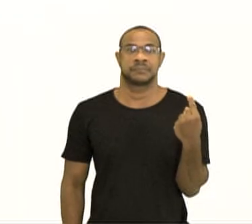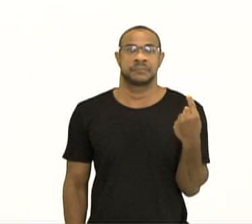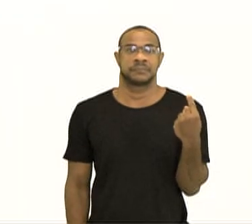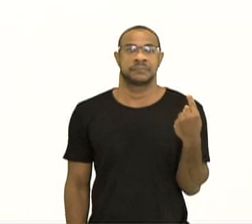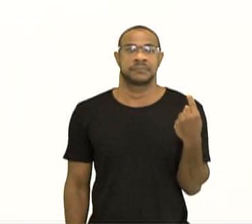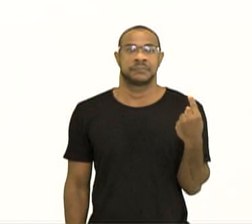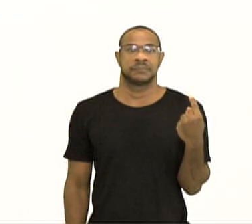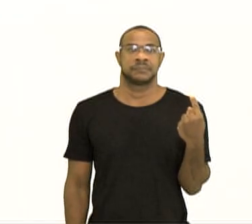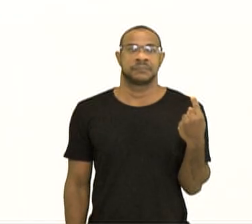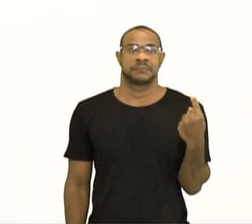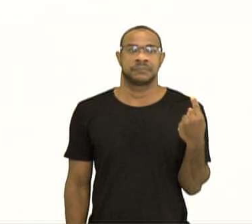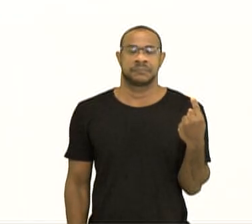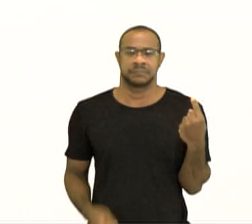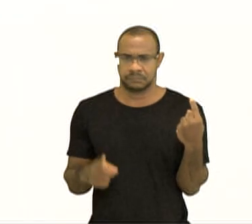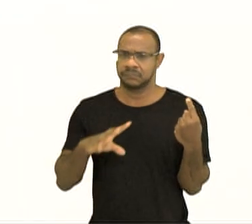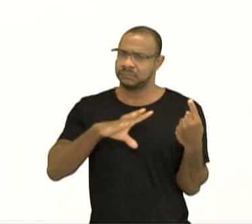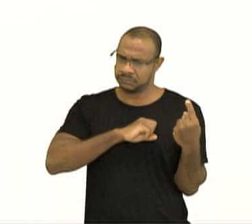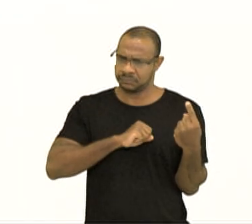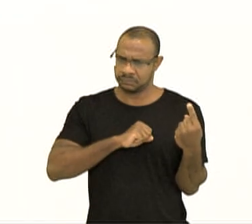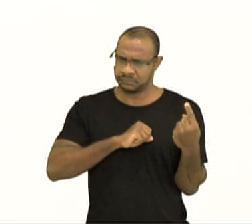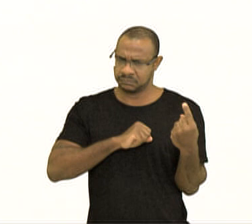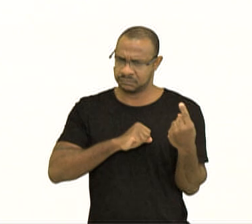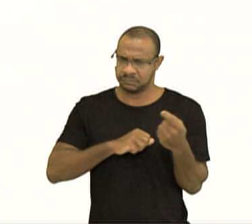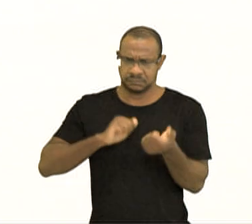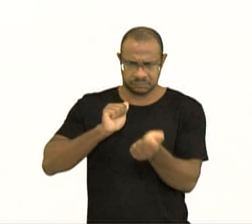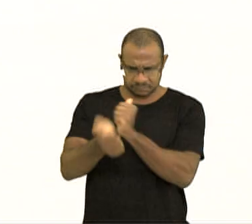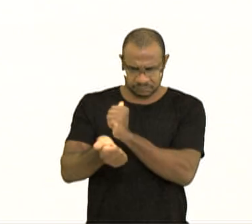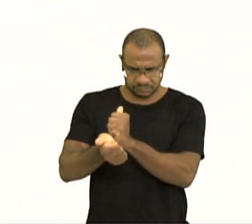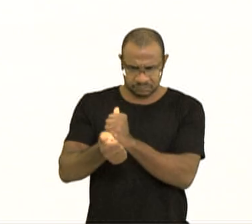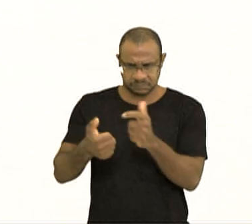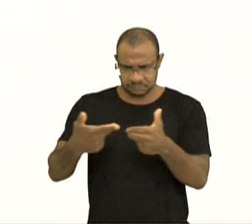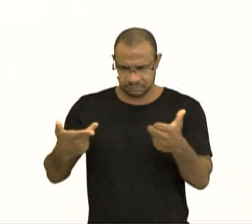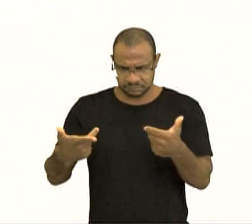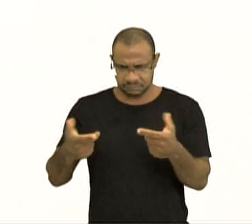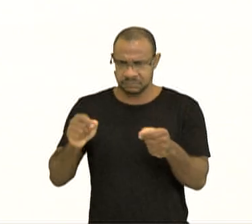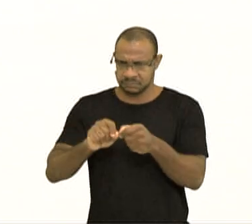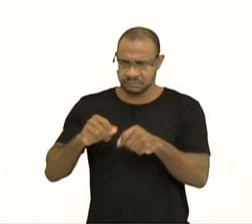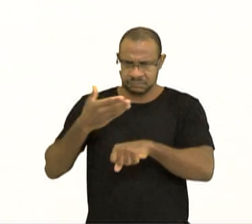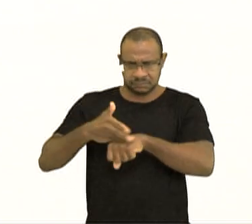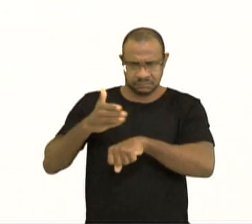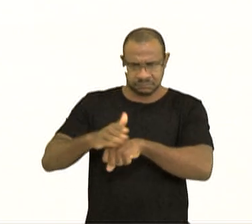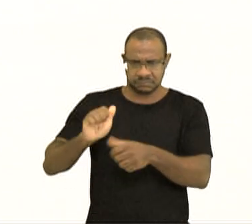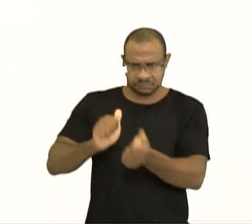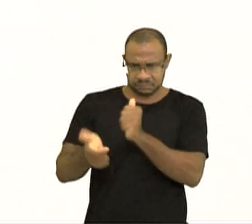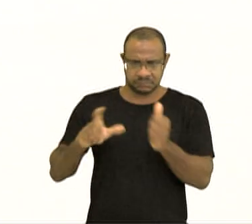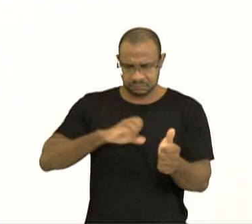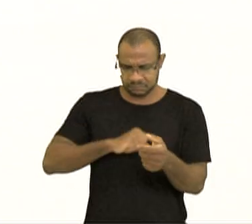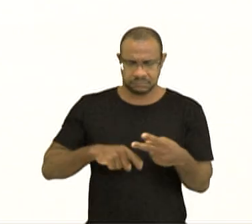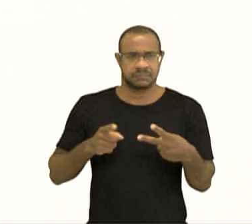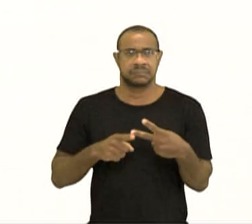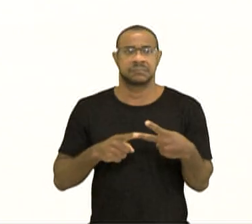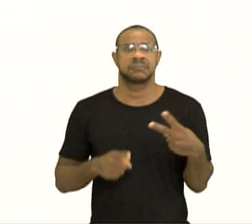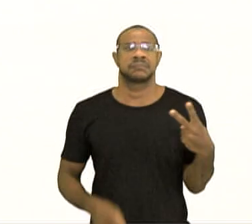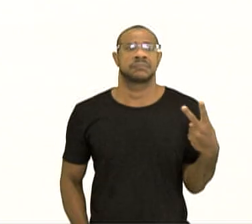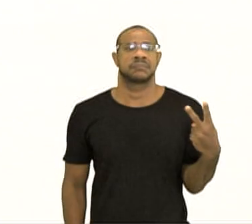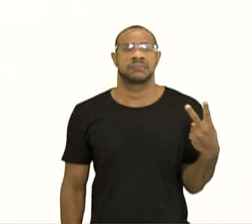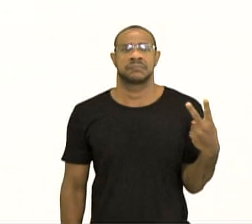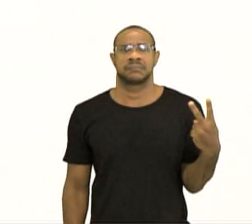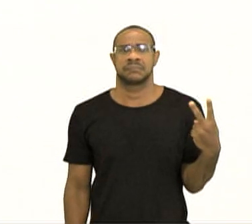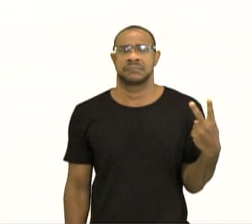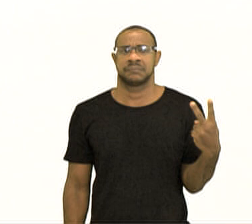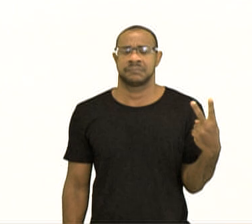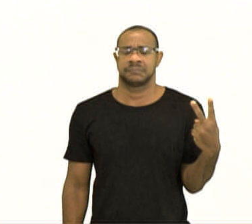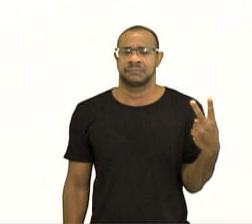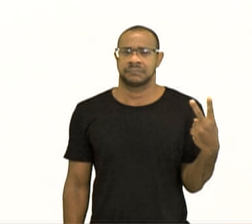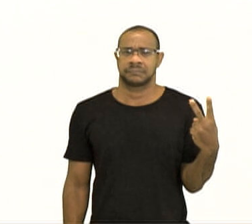play sports? Você gosta de praticar esportes? Tenta dar uma resposta completa, tá? Number 2. What is your